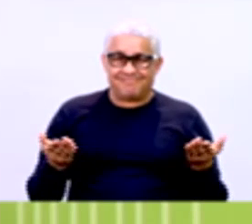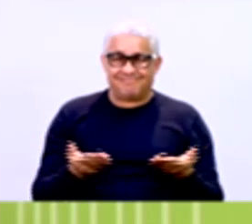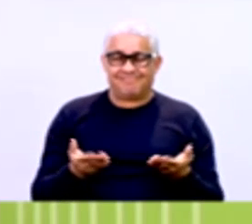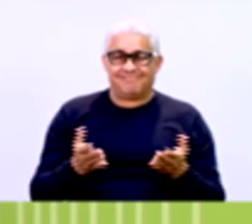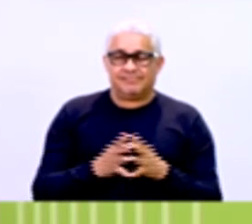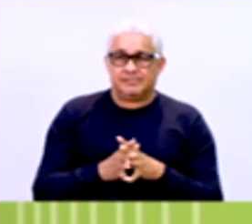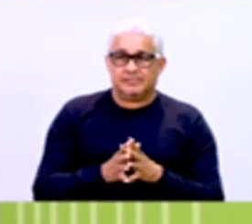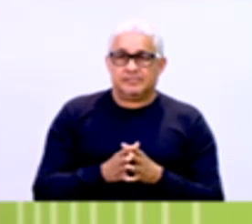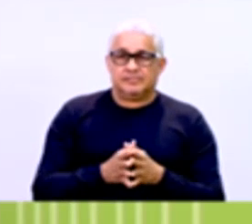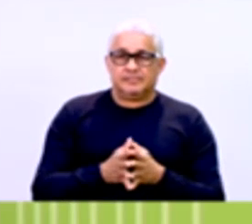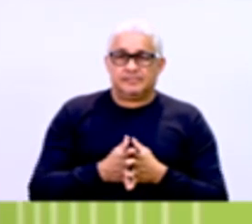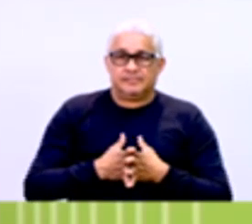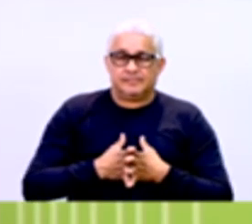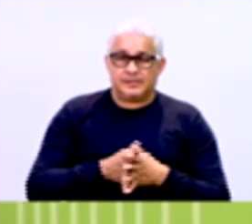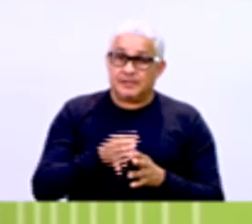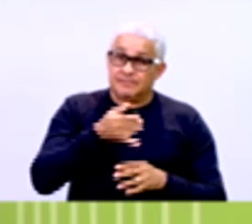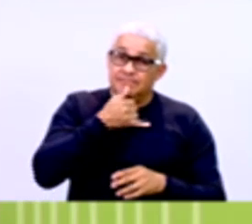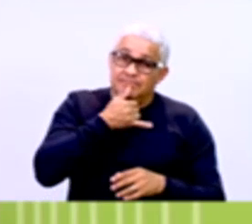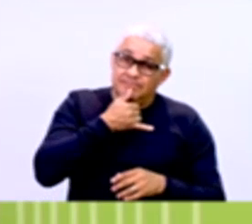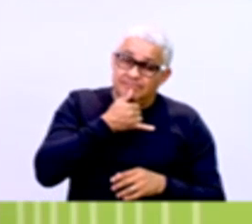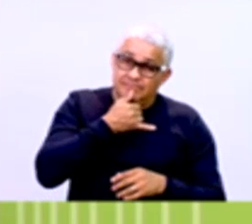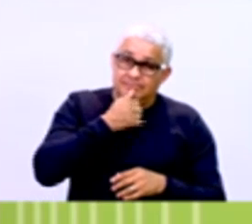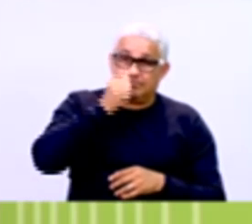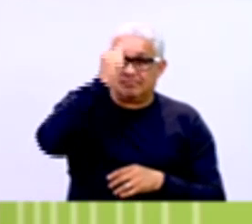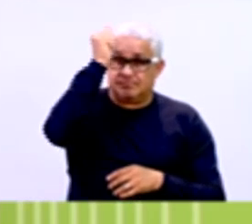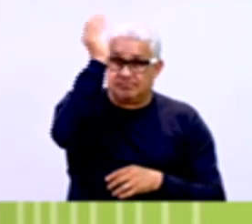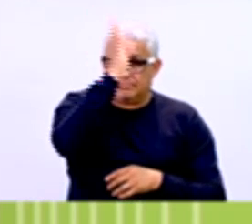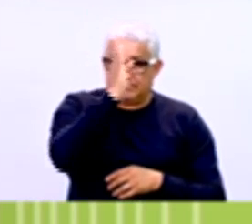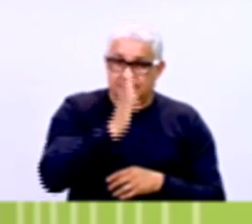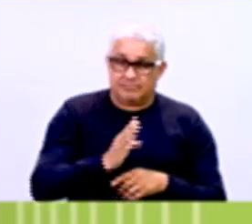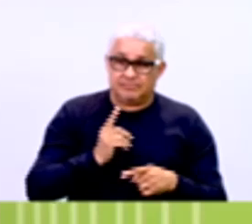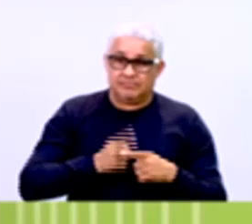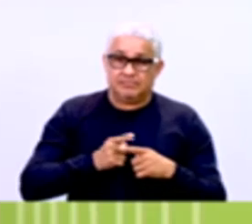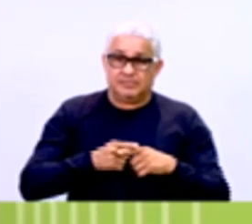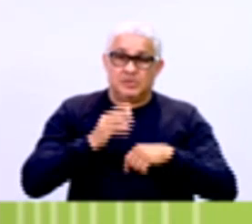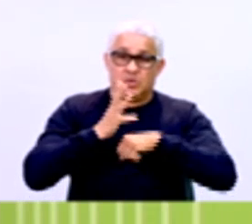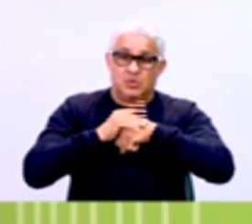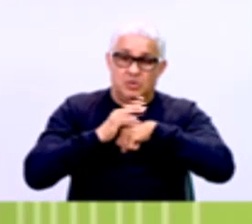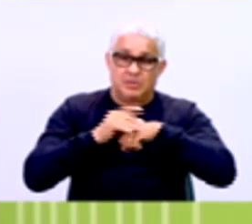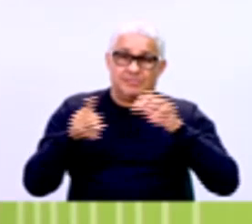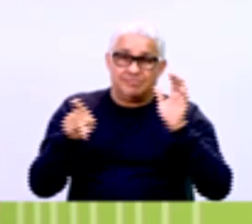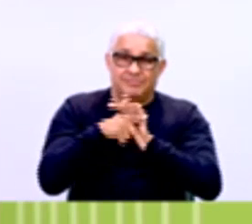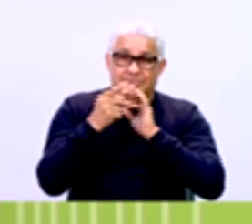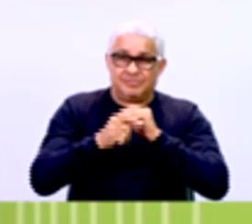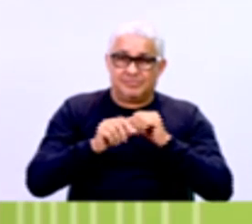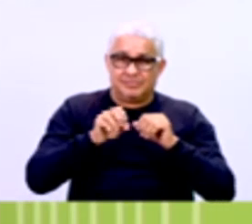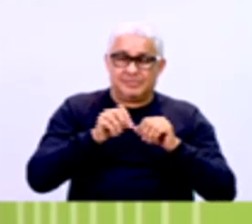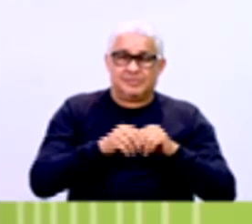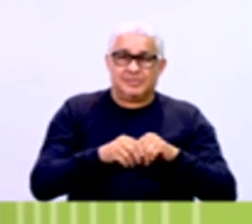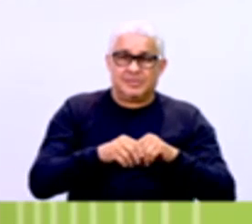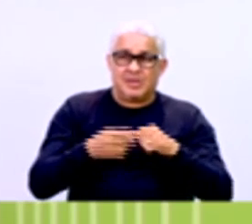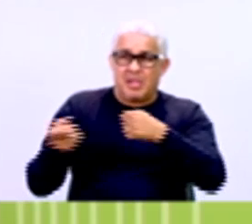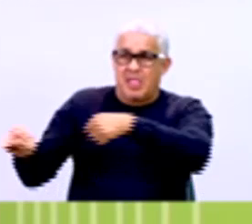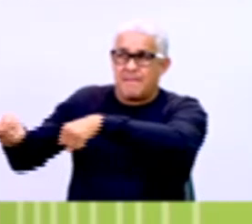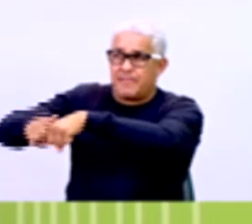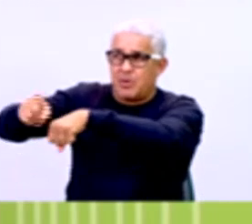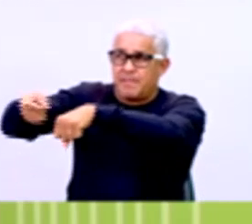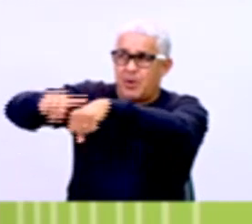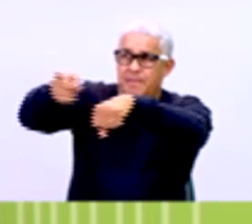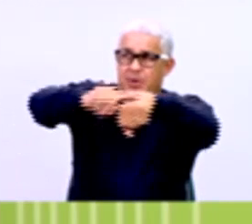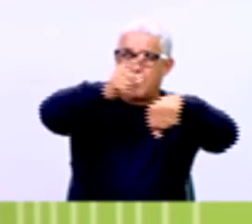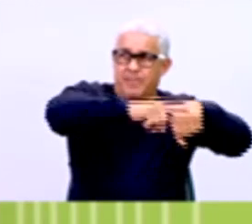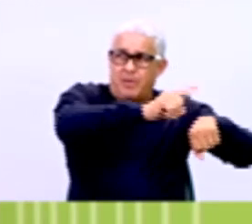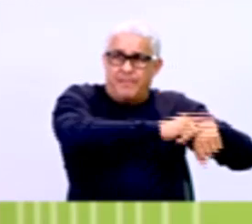que eu posso dizer, um momento muito triste, né, no nosso país, um momento em que as doenças tropicais estão se alastrando de uma maneira que